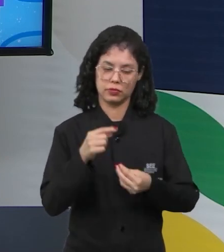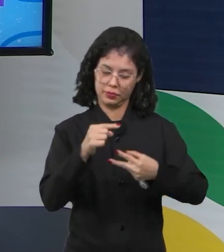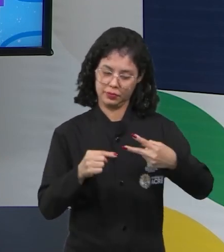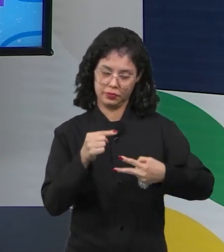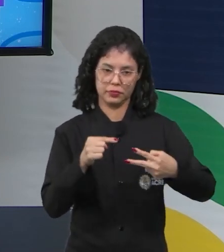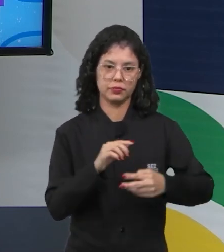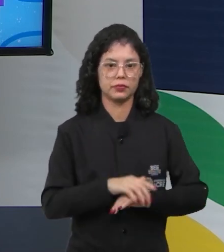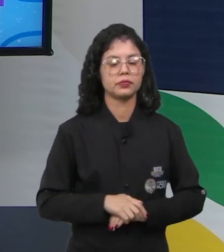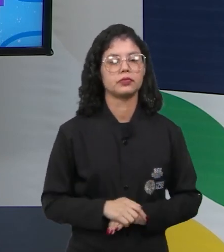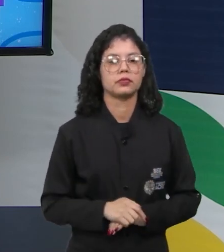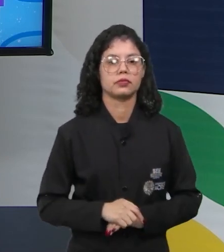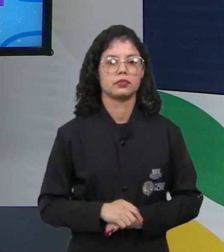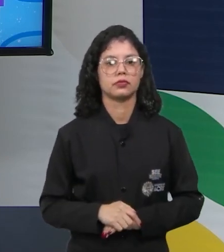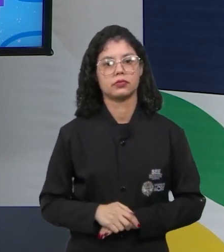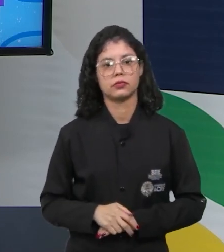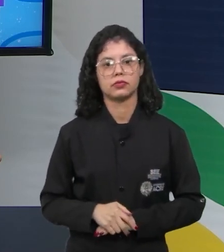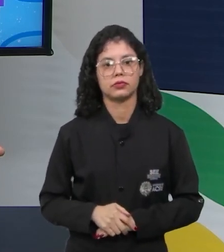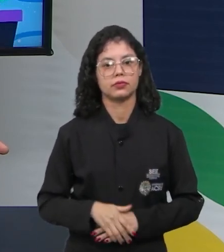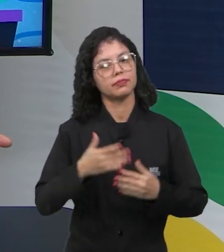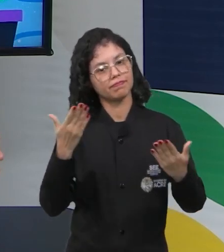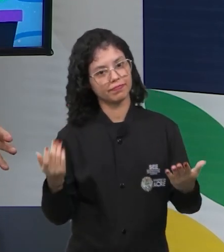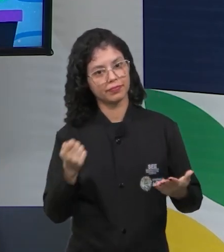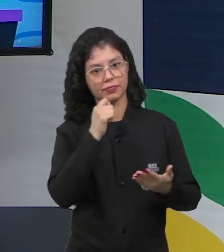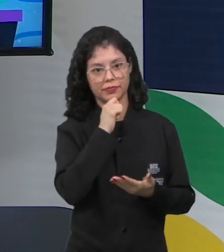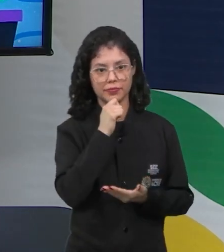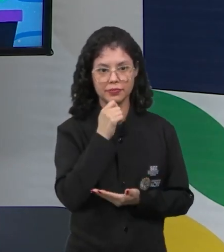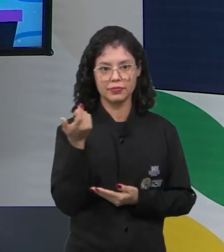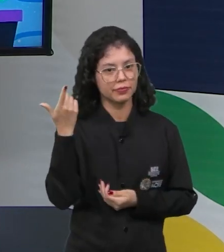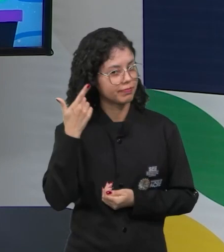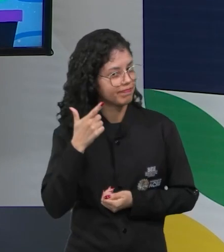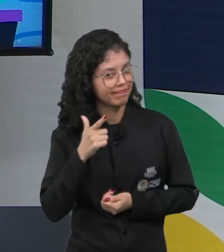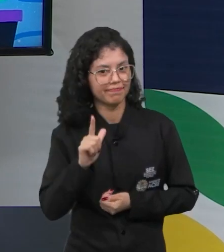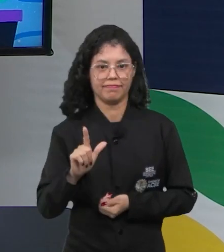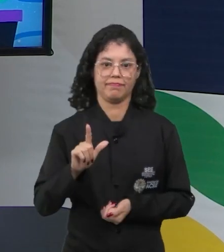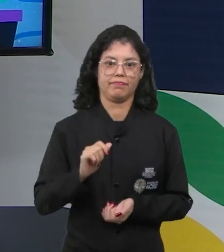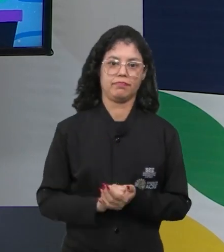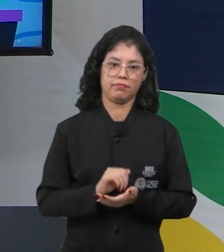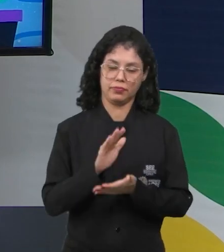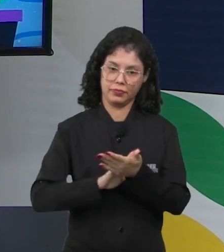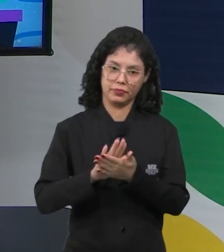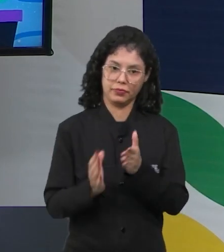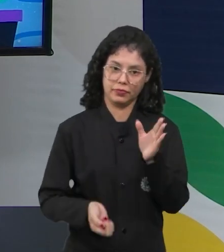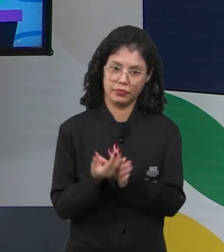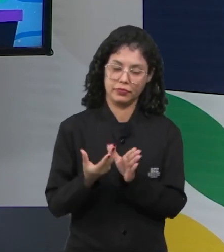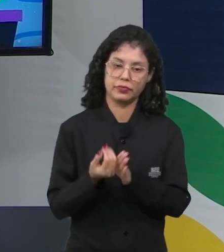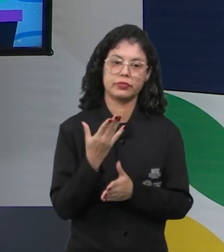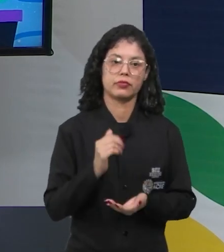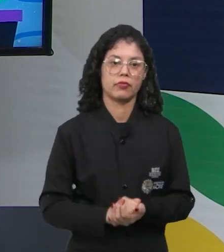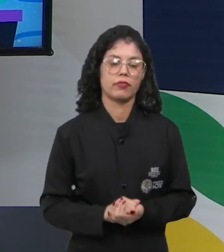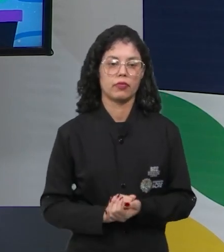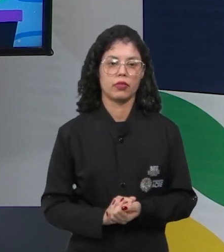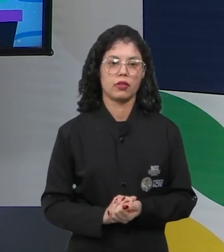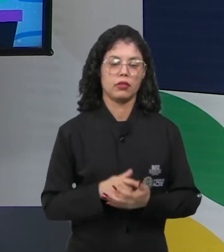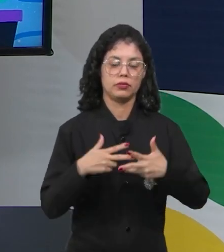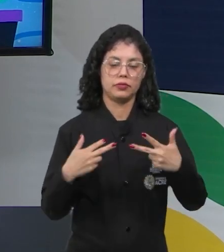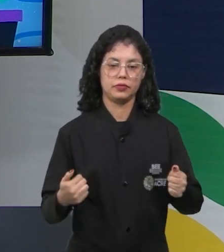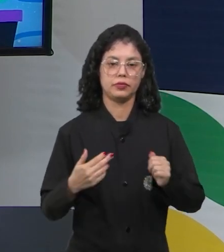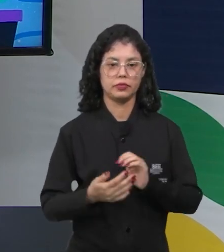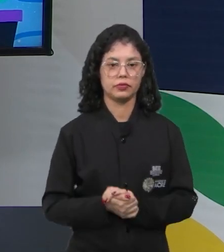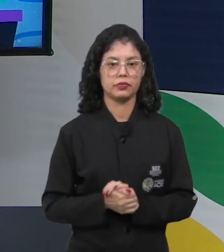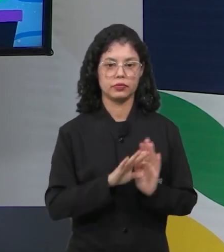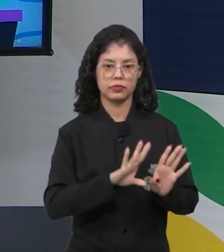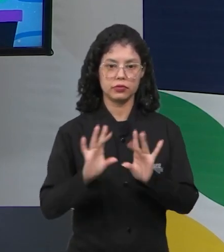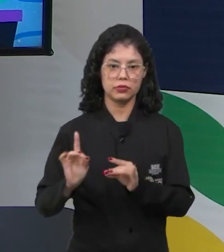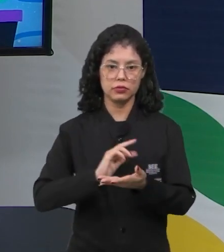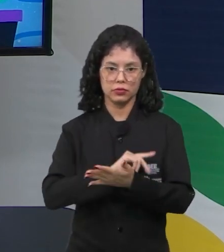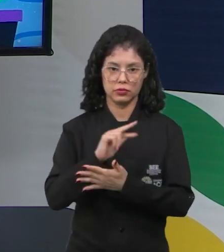filosofal quanto o elixir da vida. Embora eles não tenham conseguido, né, nenhum deles produziu esse tipo de objeto, eles trouxeram